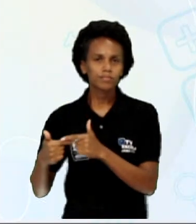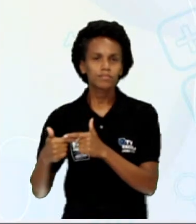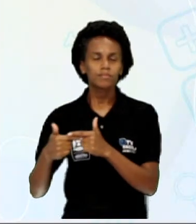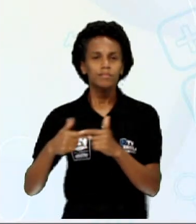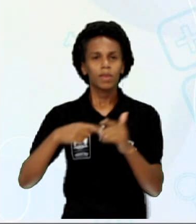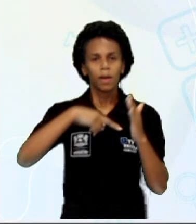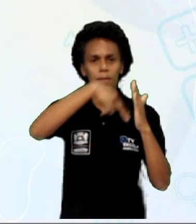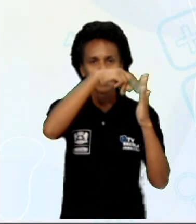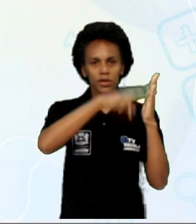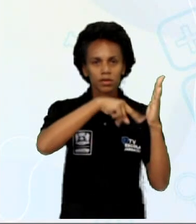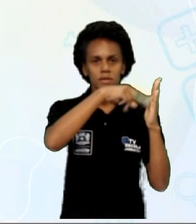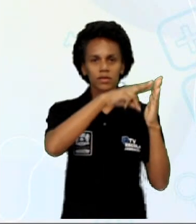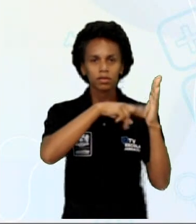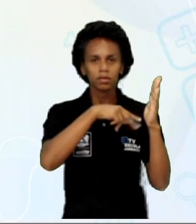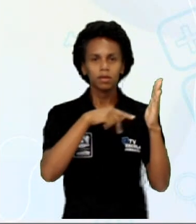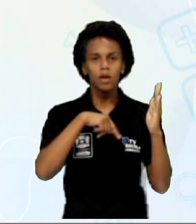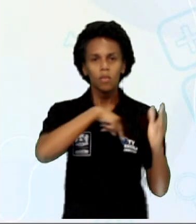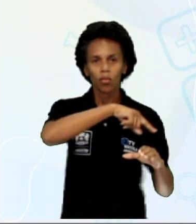cores.